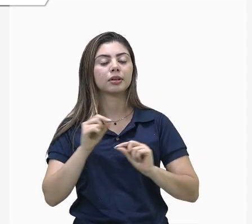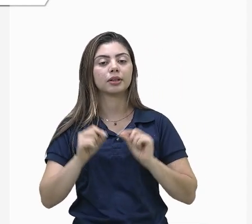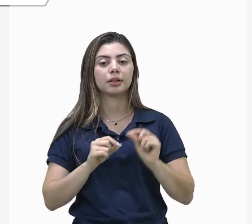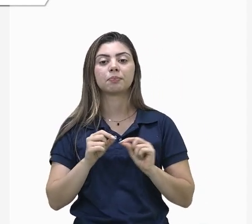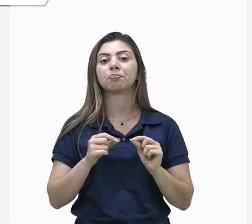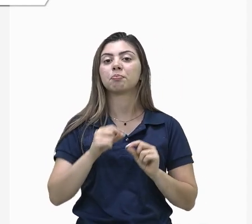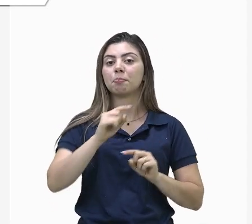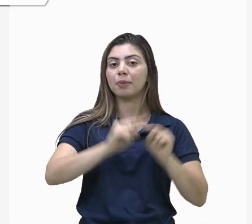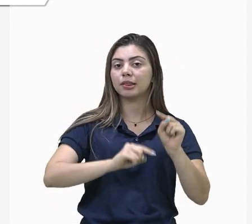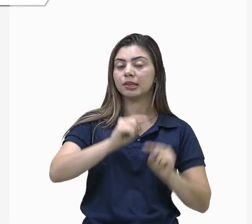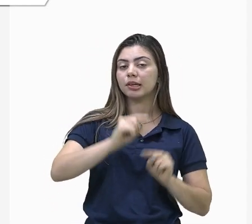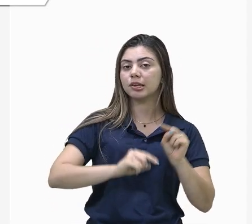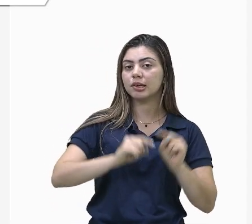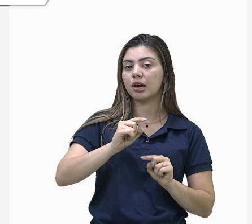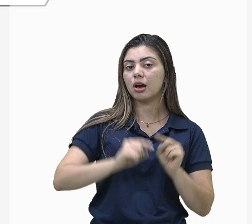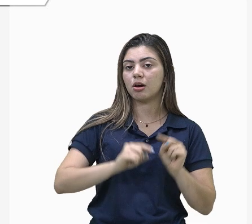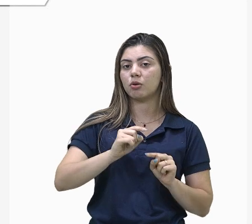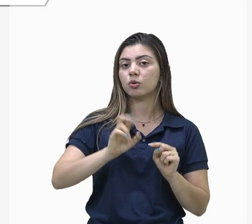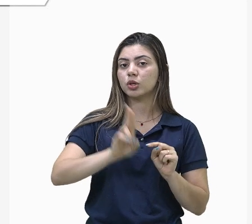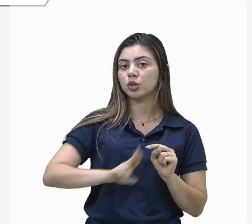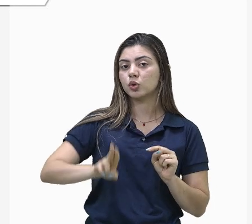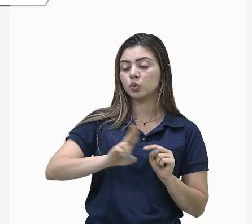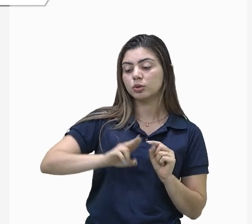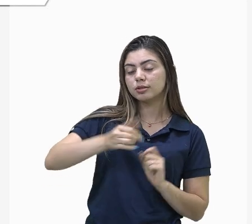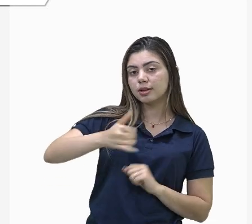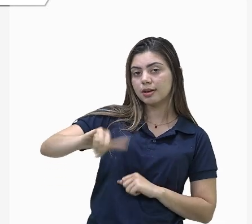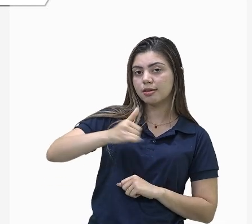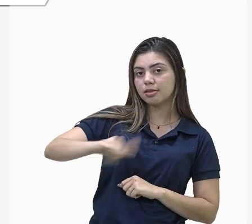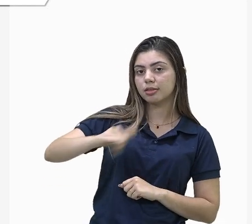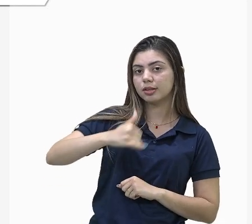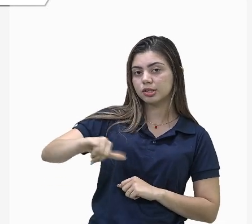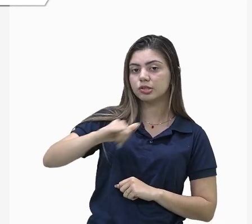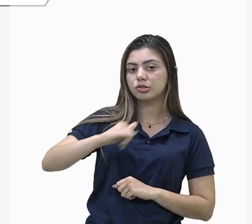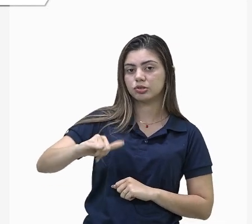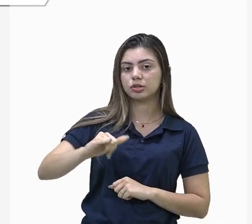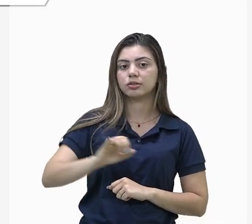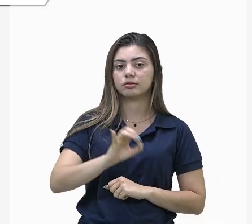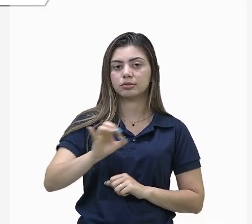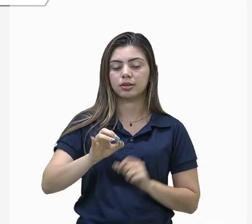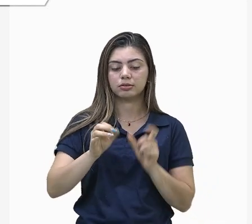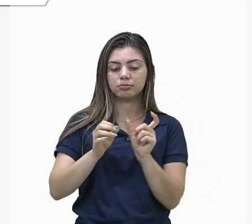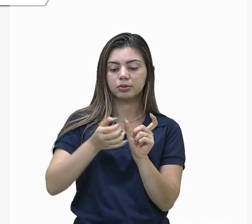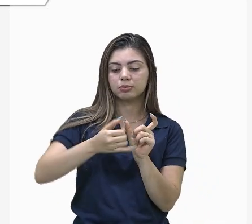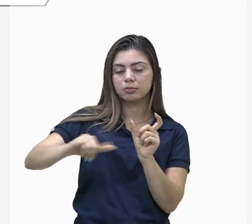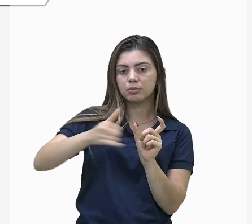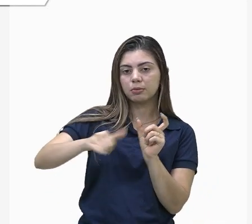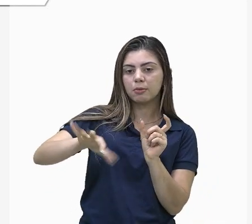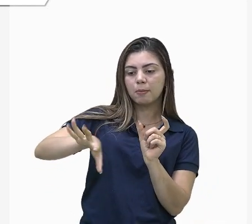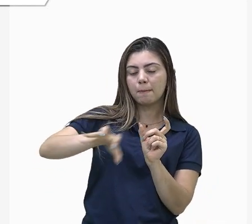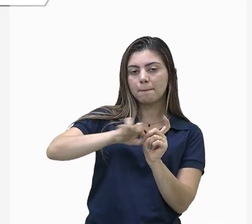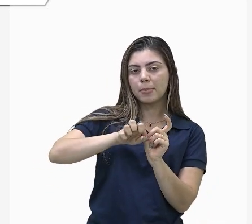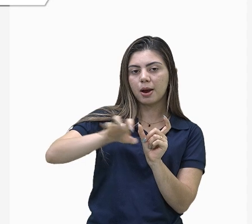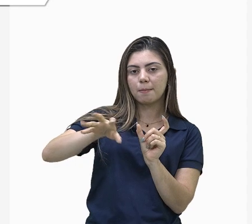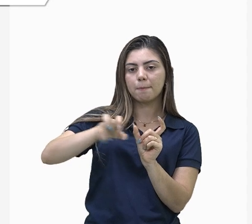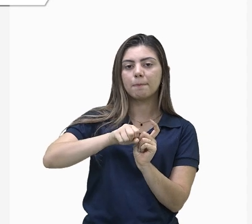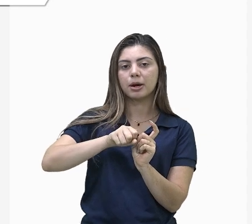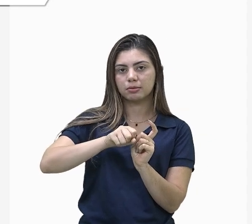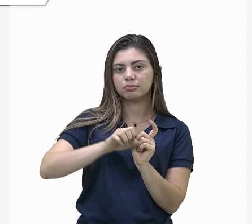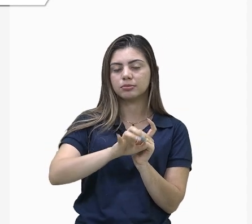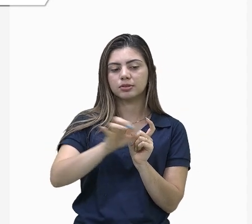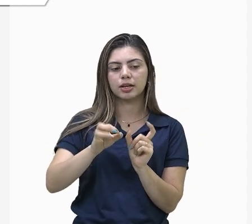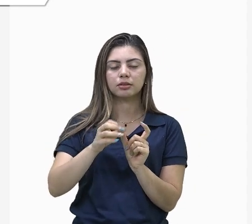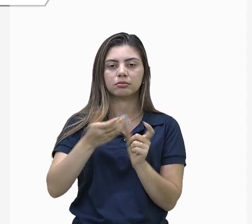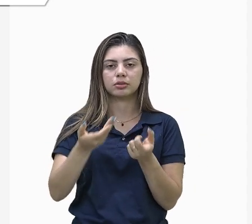energia, olha lá, consomem a energia elétrica fornecida pelos geradores para